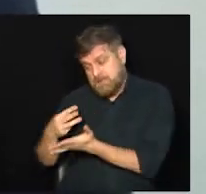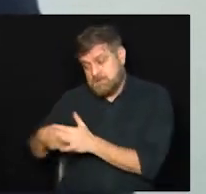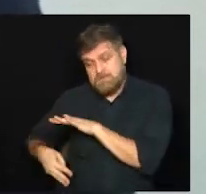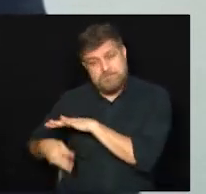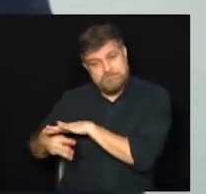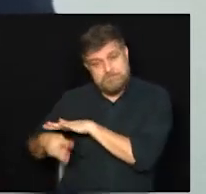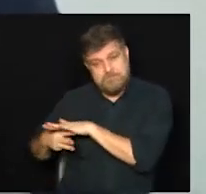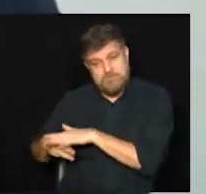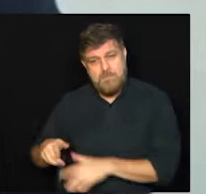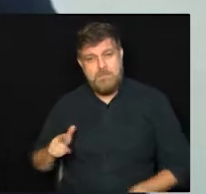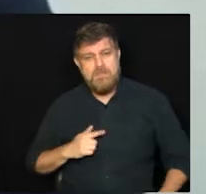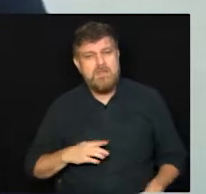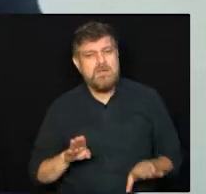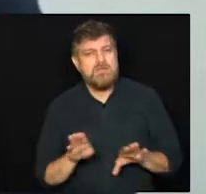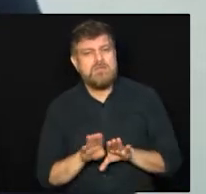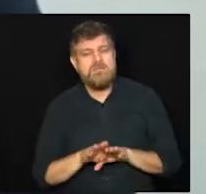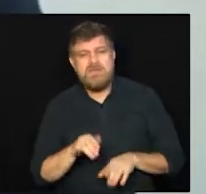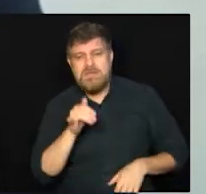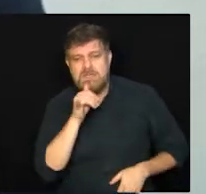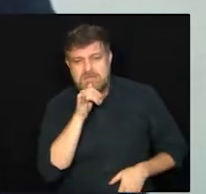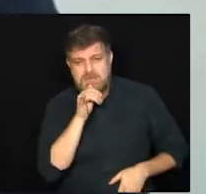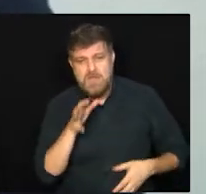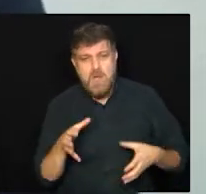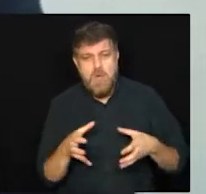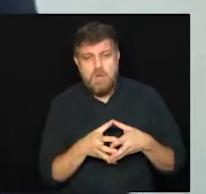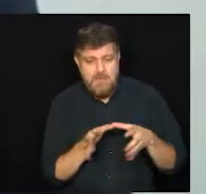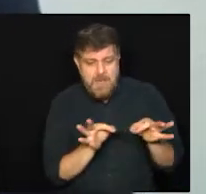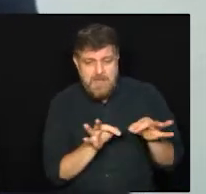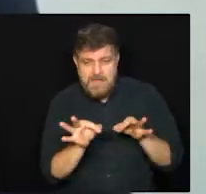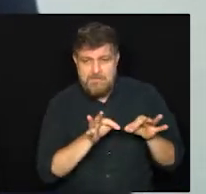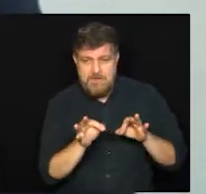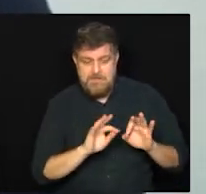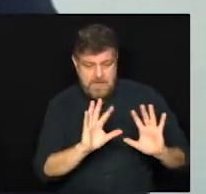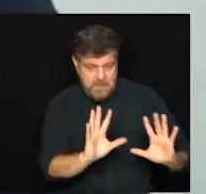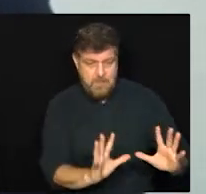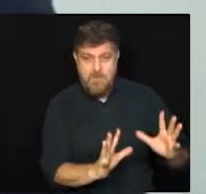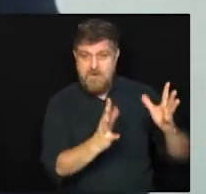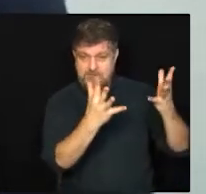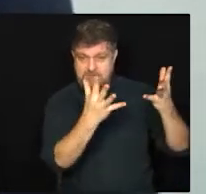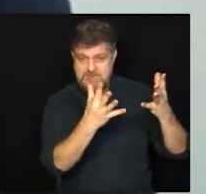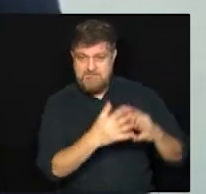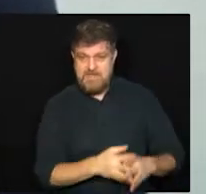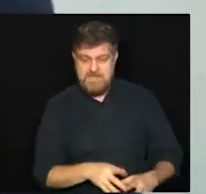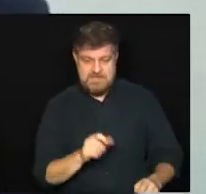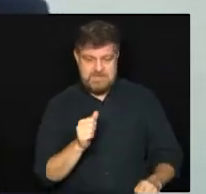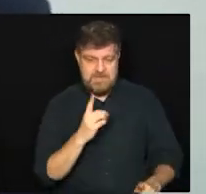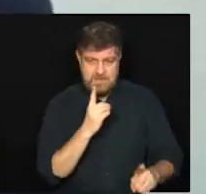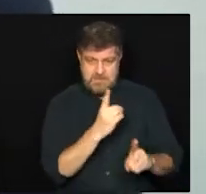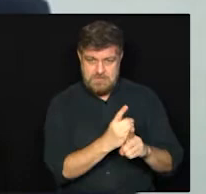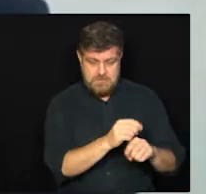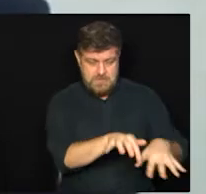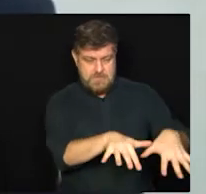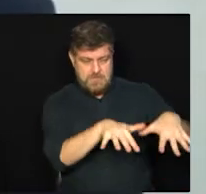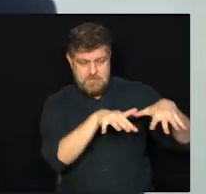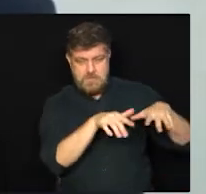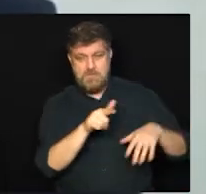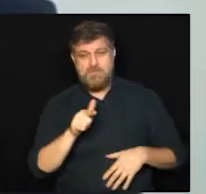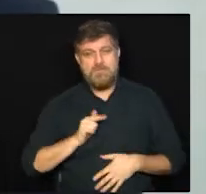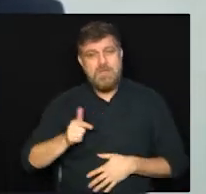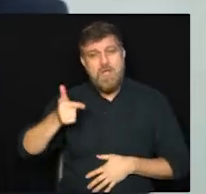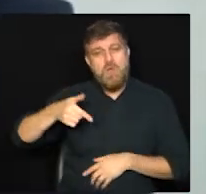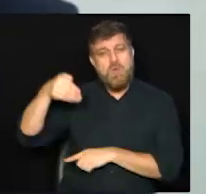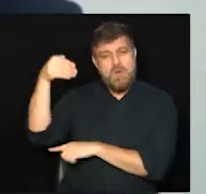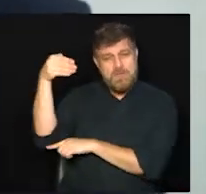Tem alguém também com equipes de eventos dedicadas nos hotéis, e alguns outros hotéis também usam alguns outros formatos